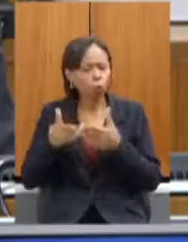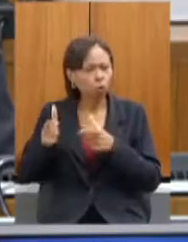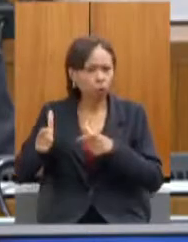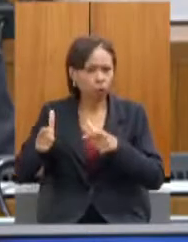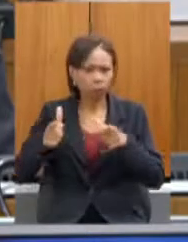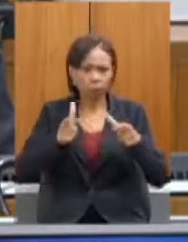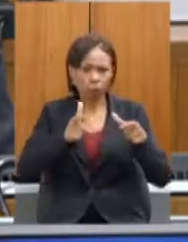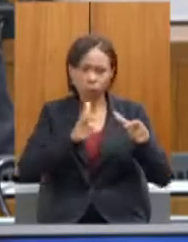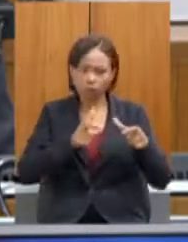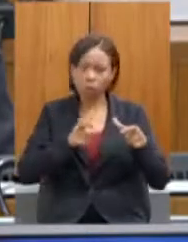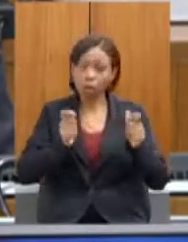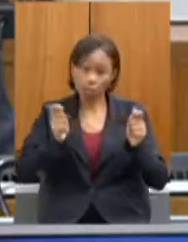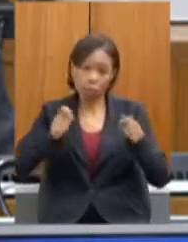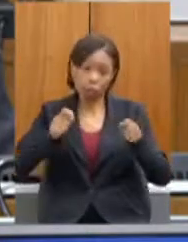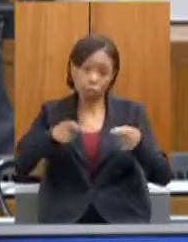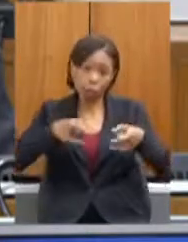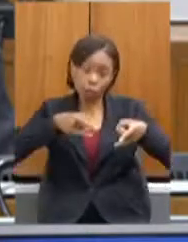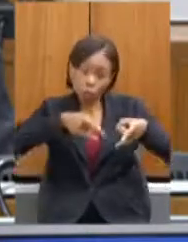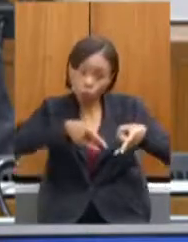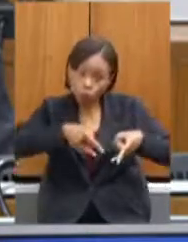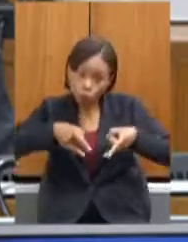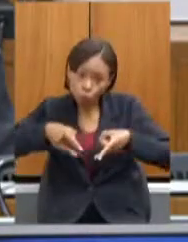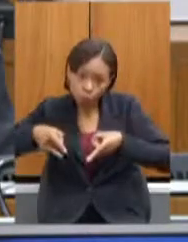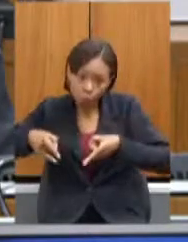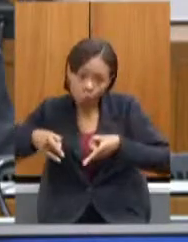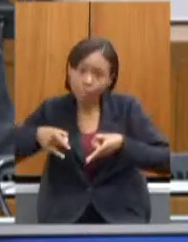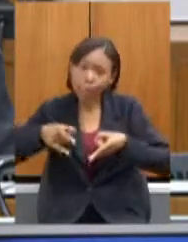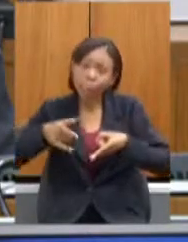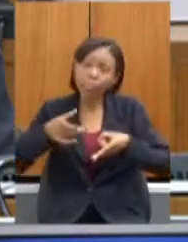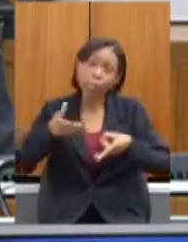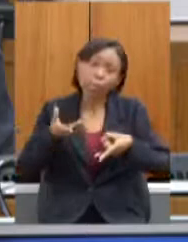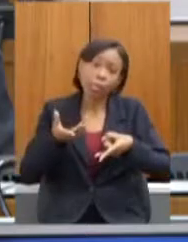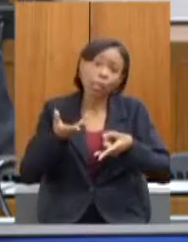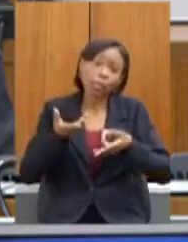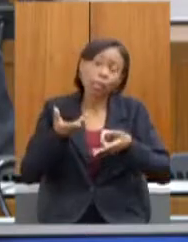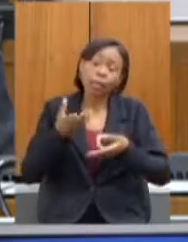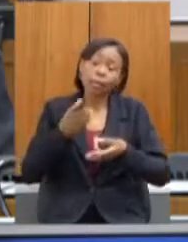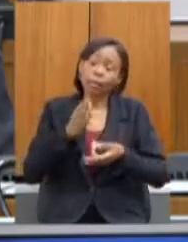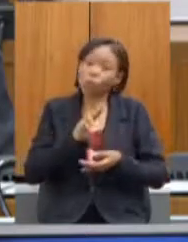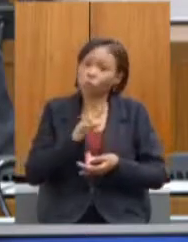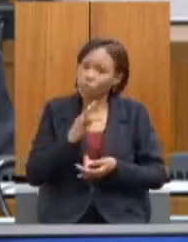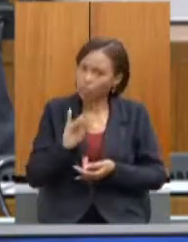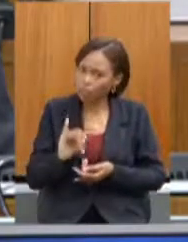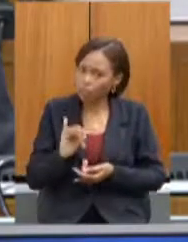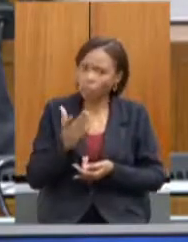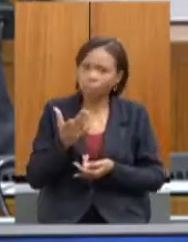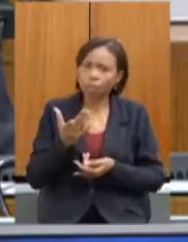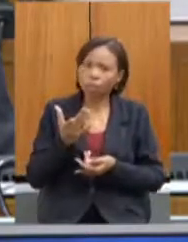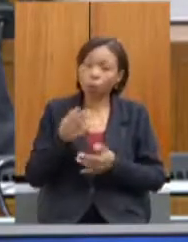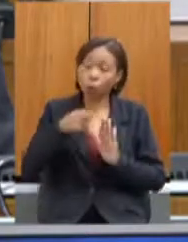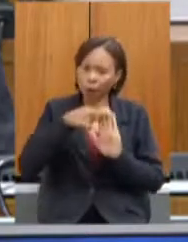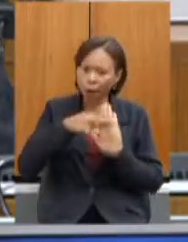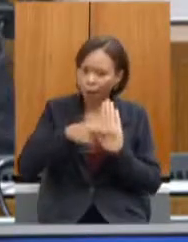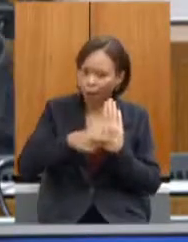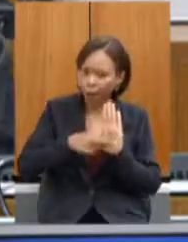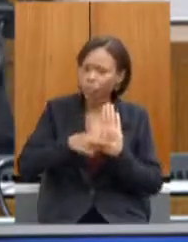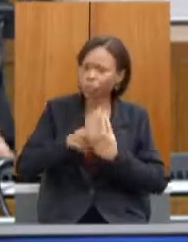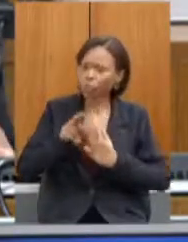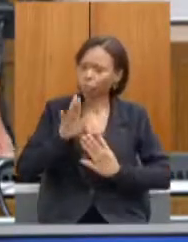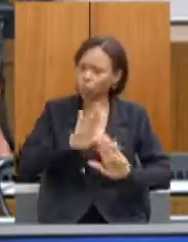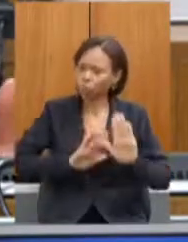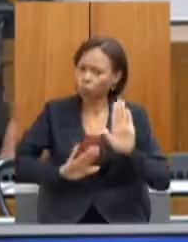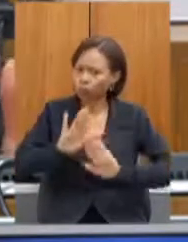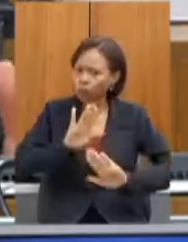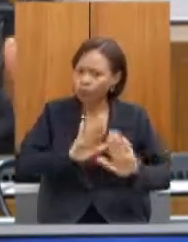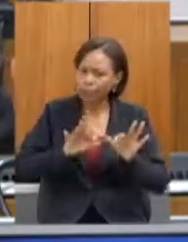se manter um leito de terapia intensiva com os critérios da vigilância com a estruturação necessária é nós